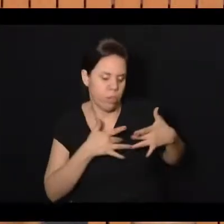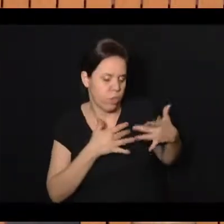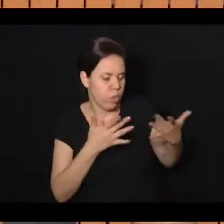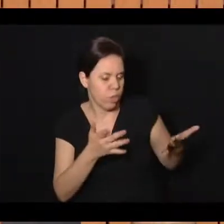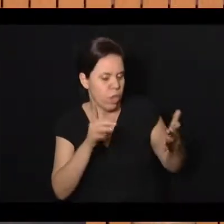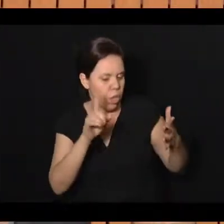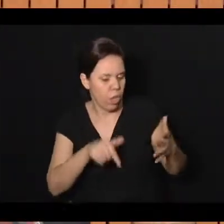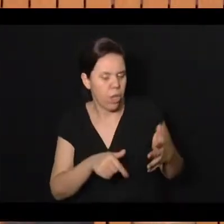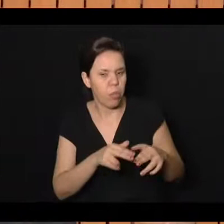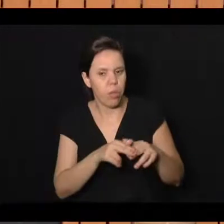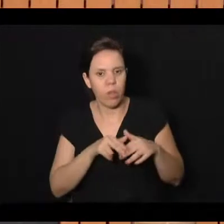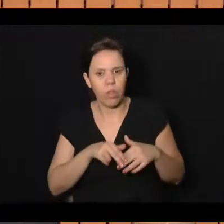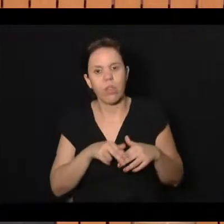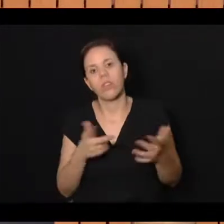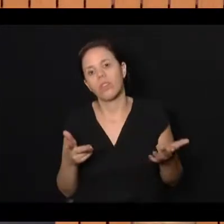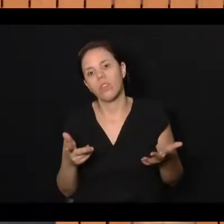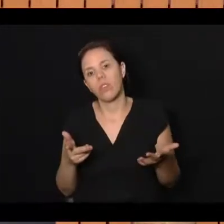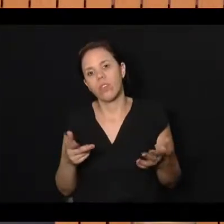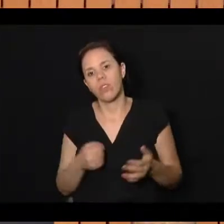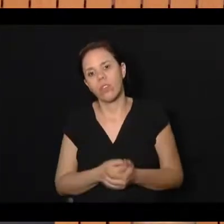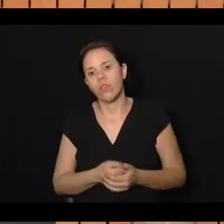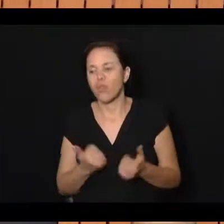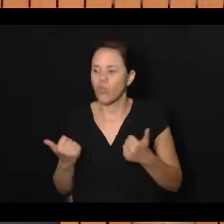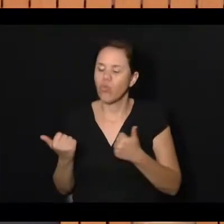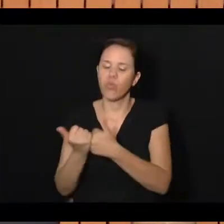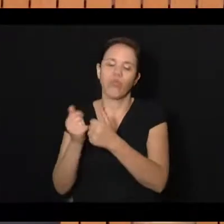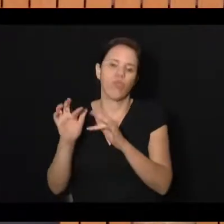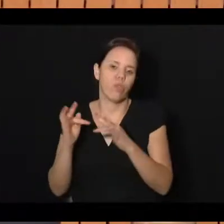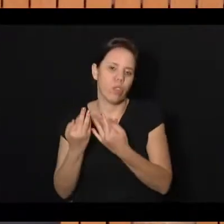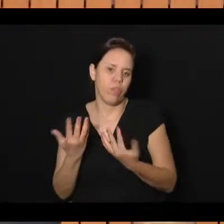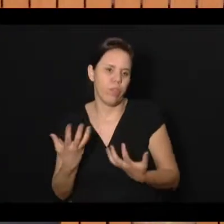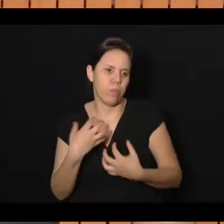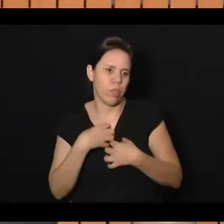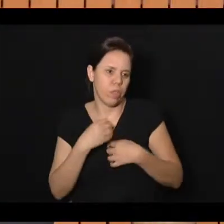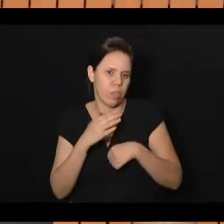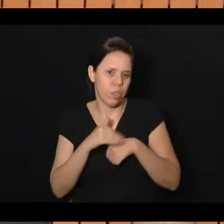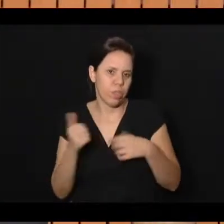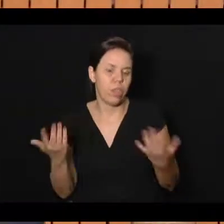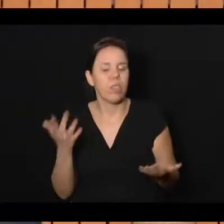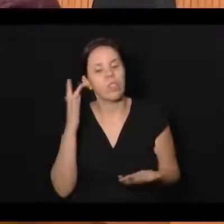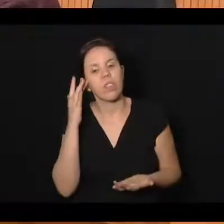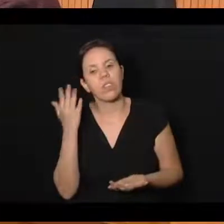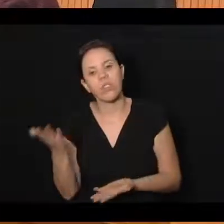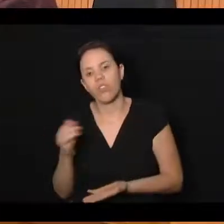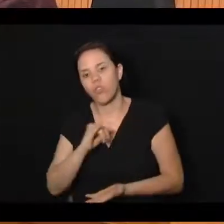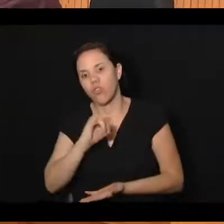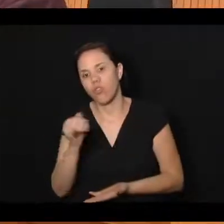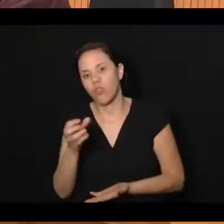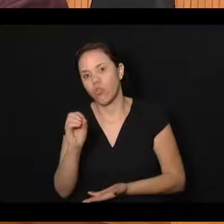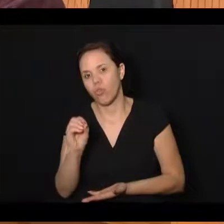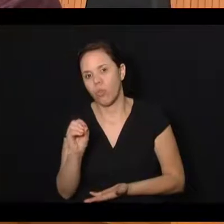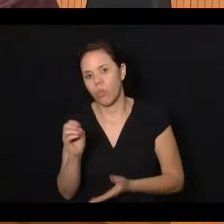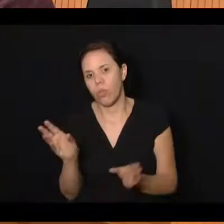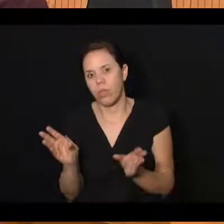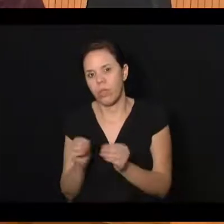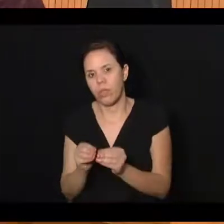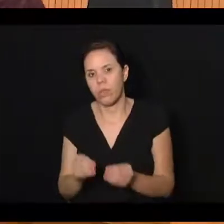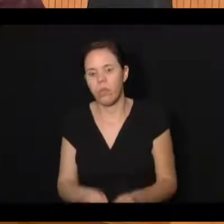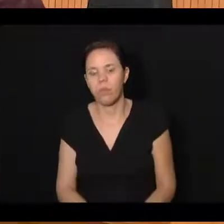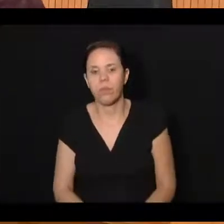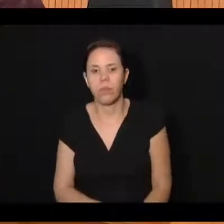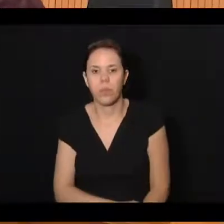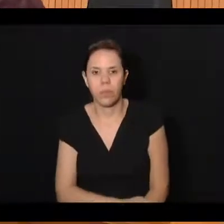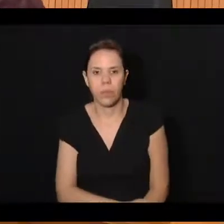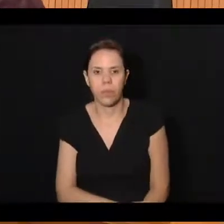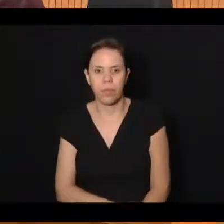motivo para alguns de fazer a substituição da família que se acha disso joão tomás podem ser realmente